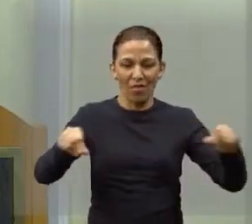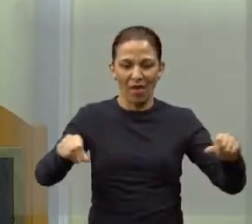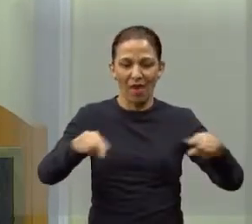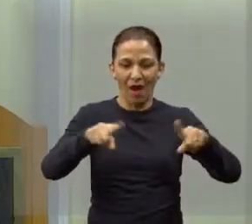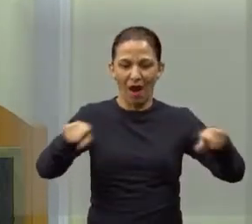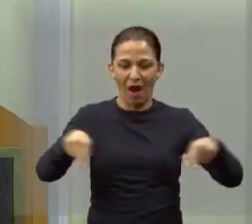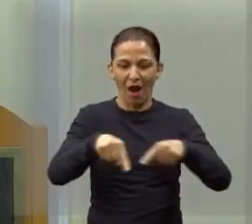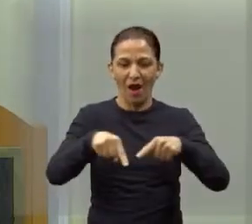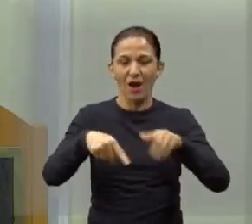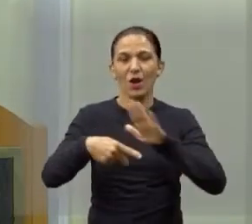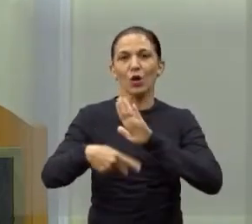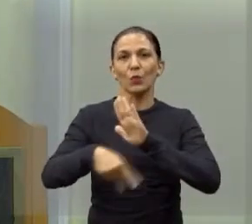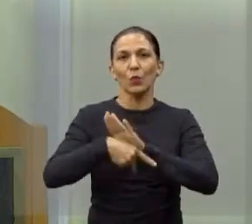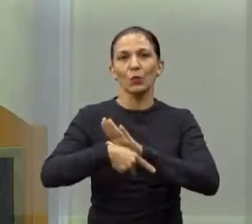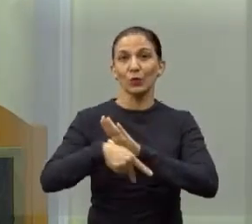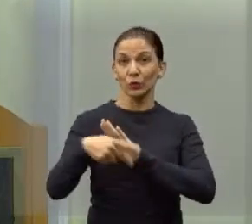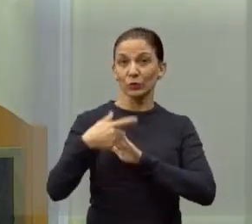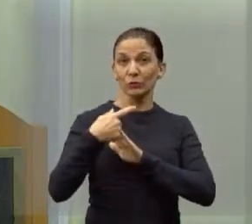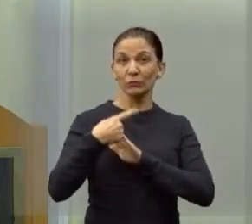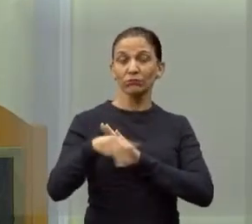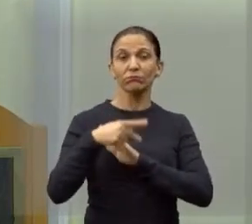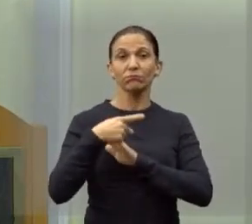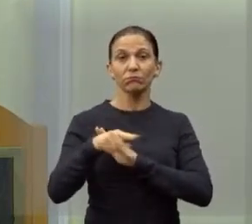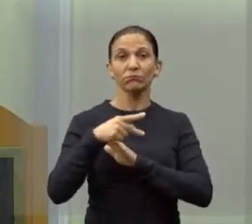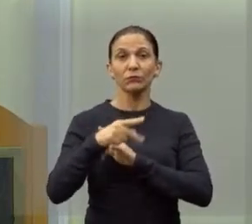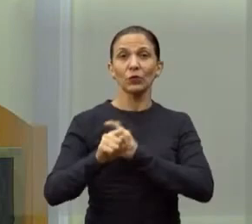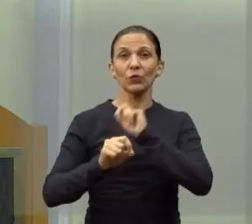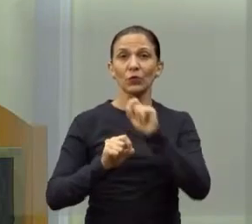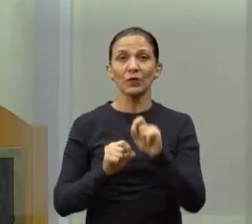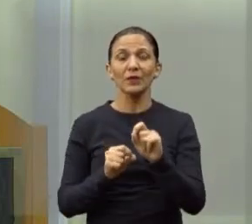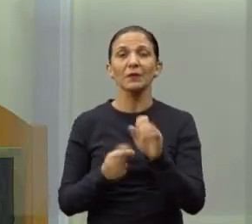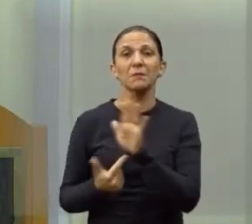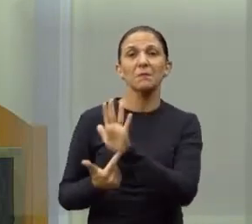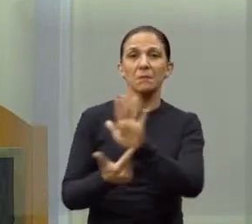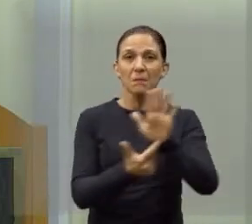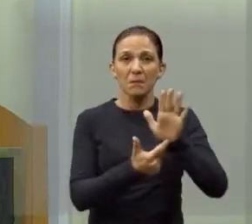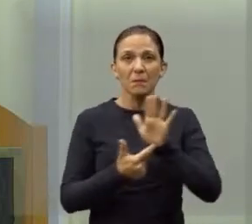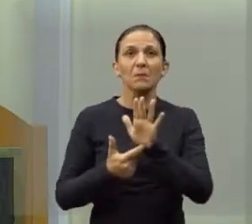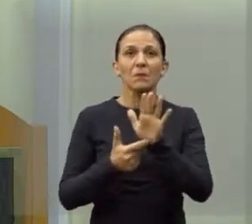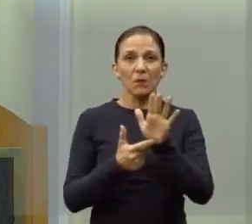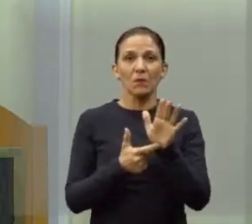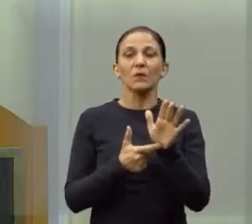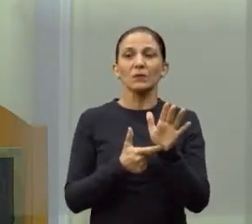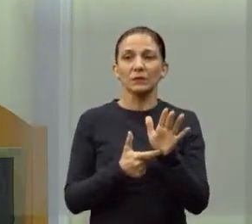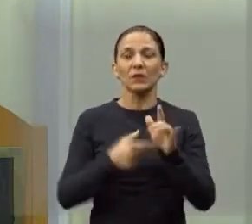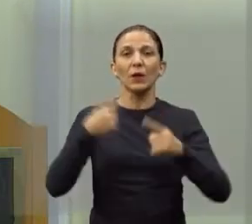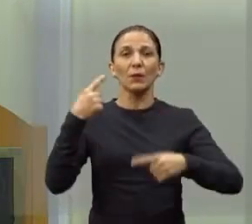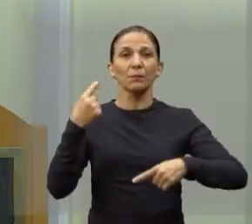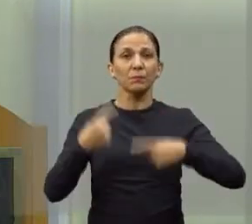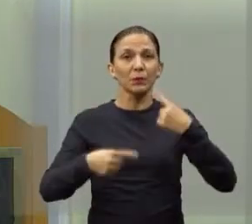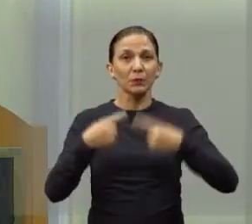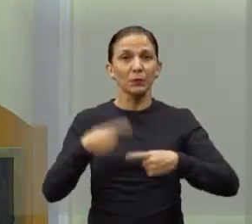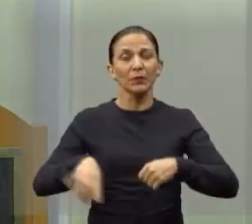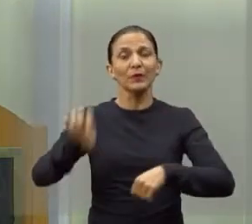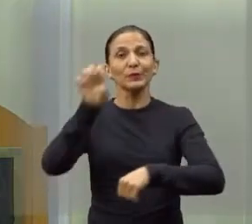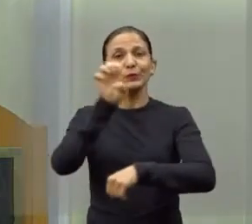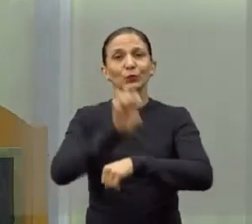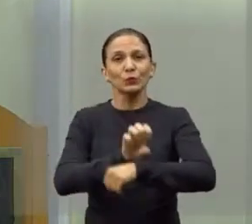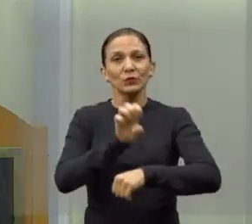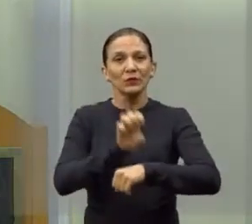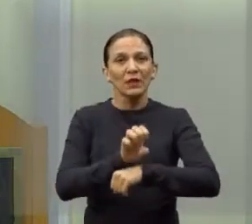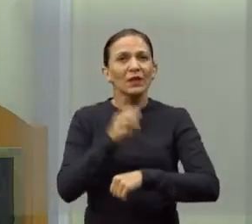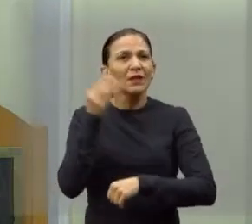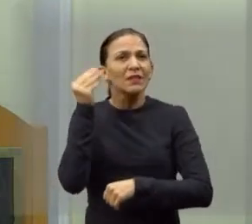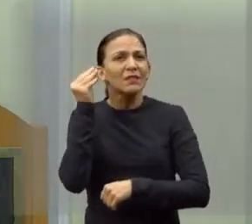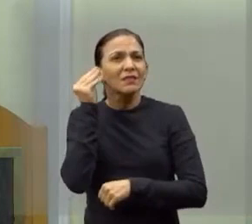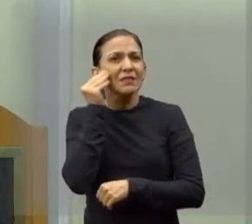dos seus territórios que ainda seguem demarcados graças a uma política de Estado que